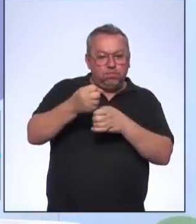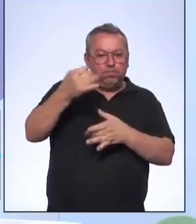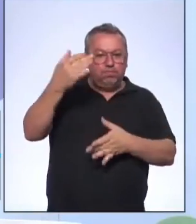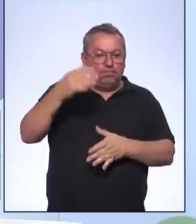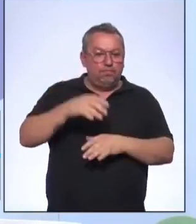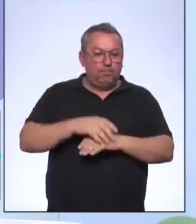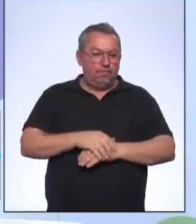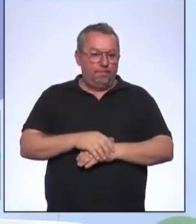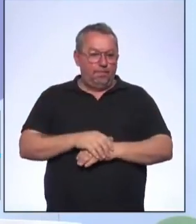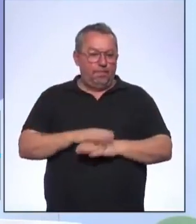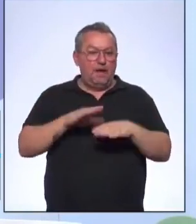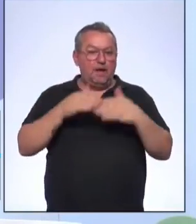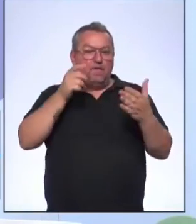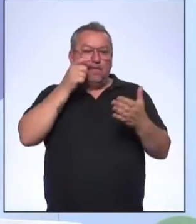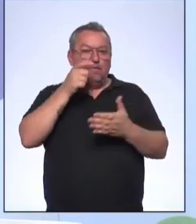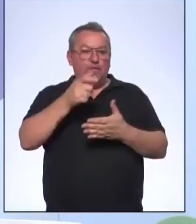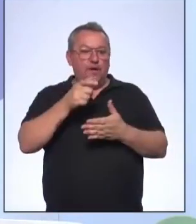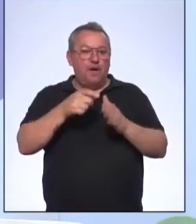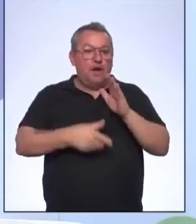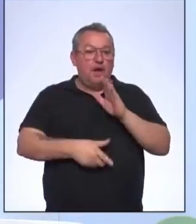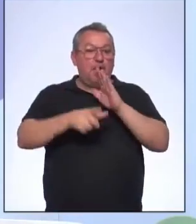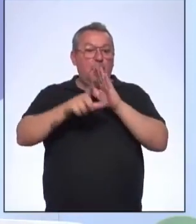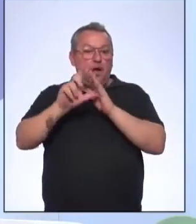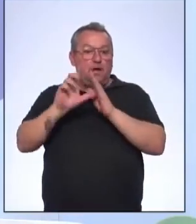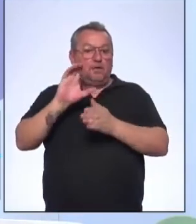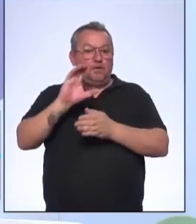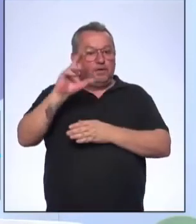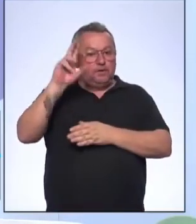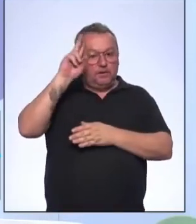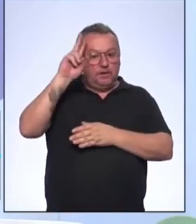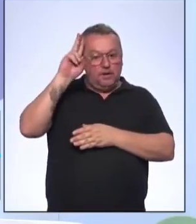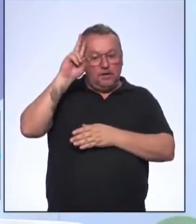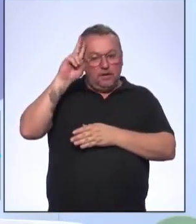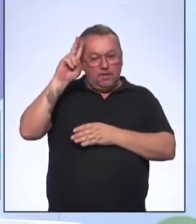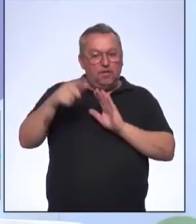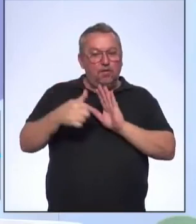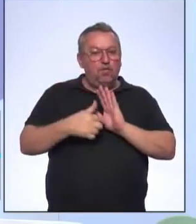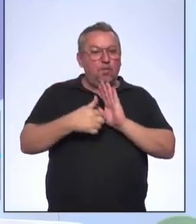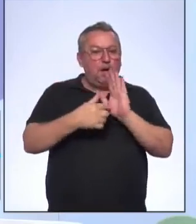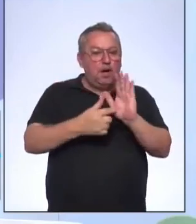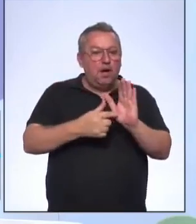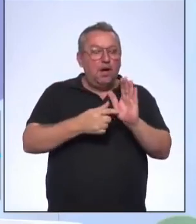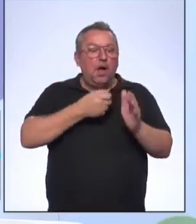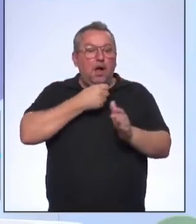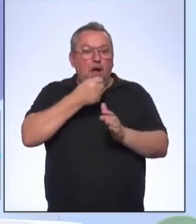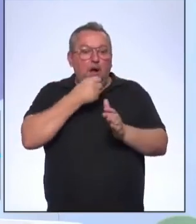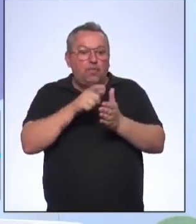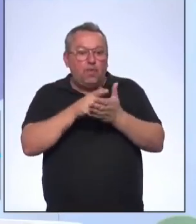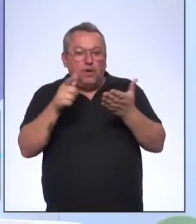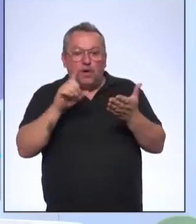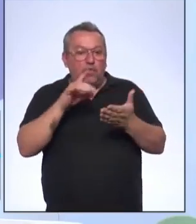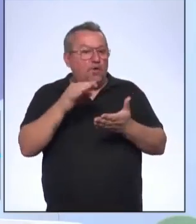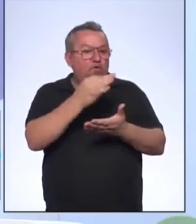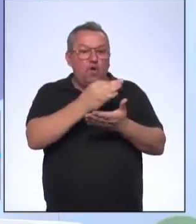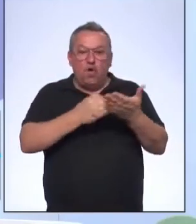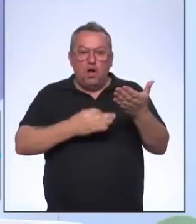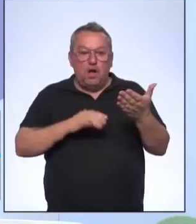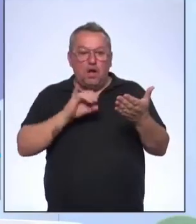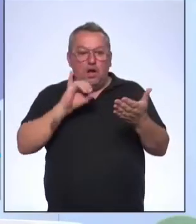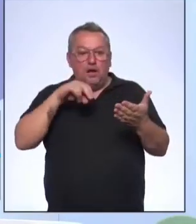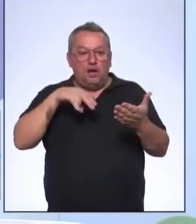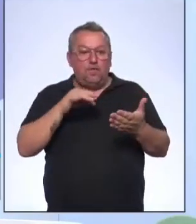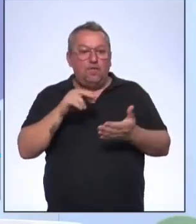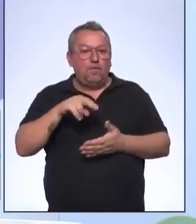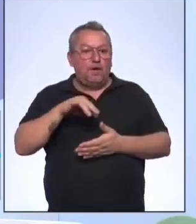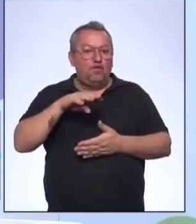elas, tá? Então, vamos lá. Antes disso, lembra que a gente pontuou que a reportagem ela não é somente um texto